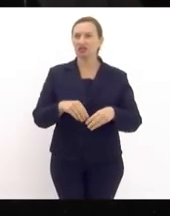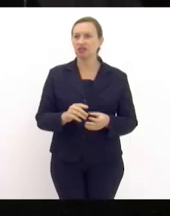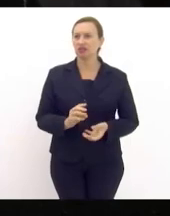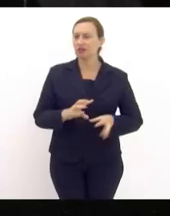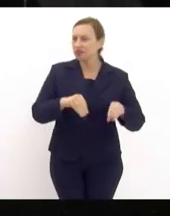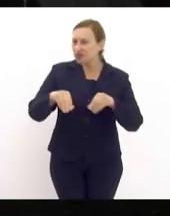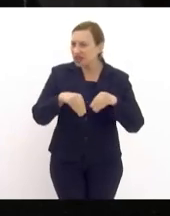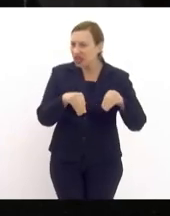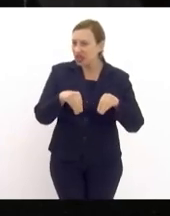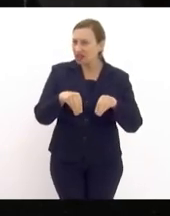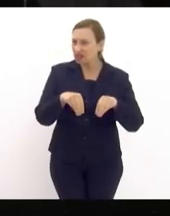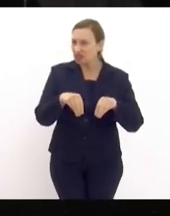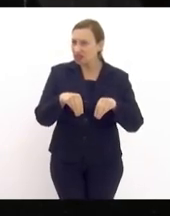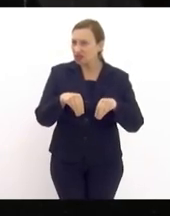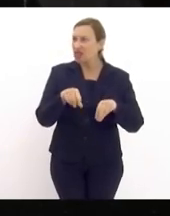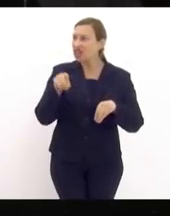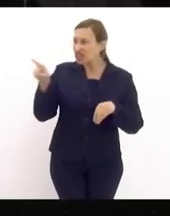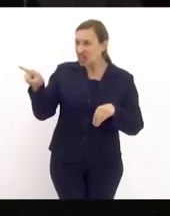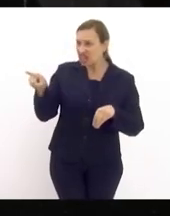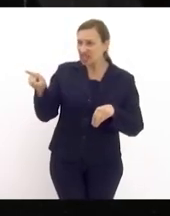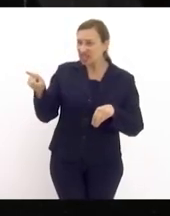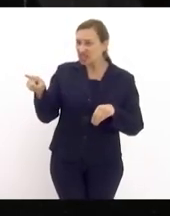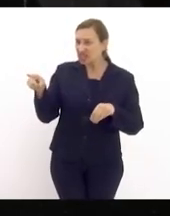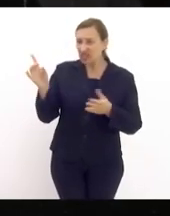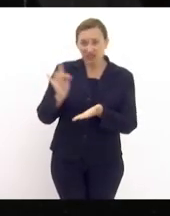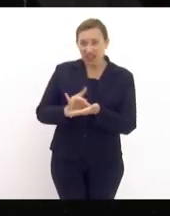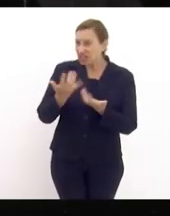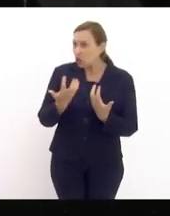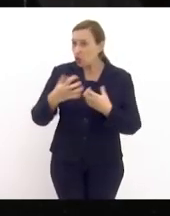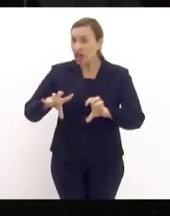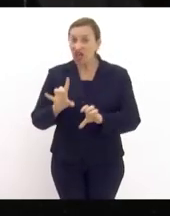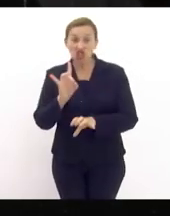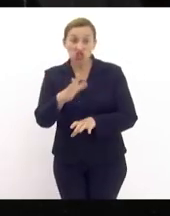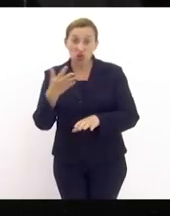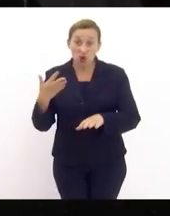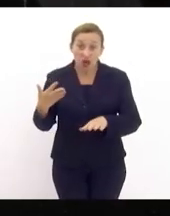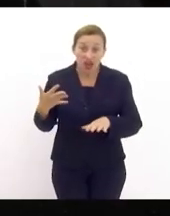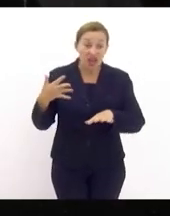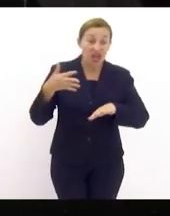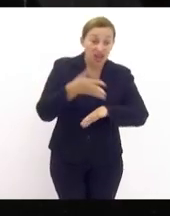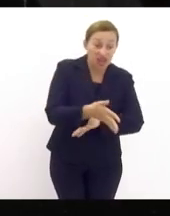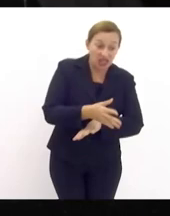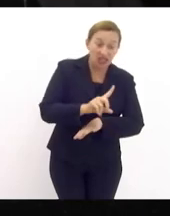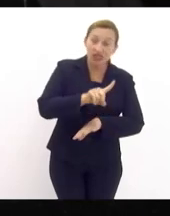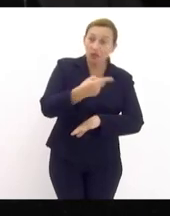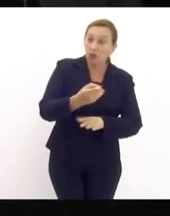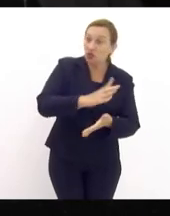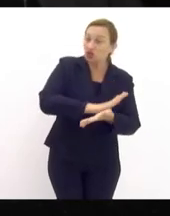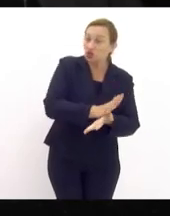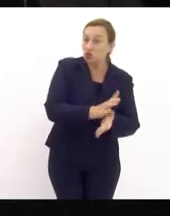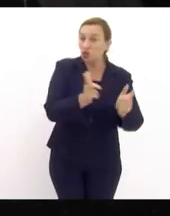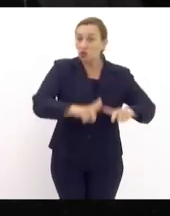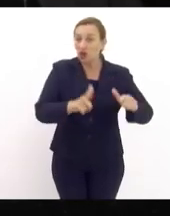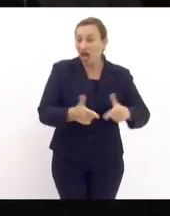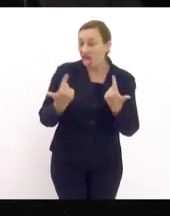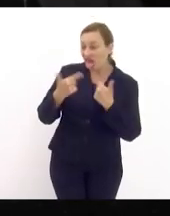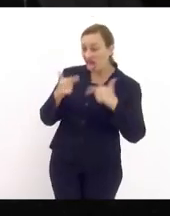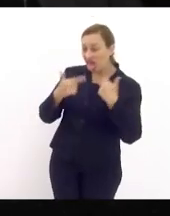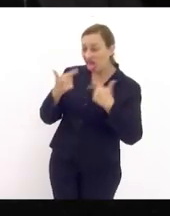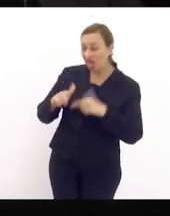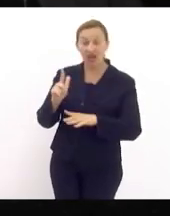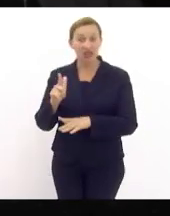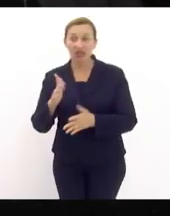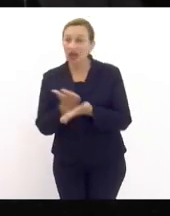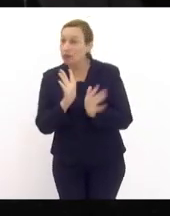Terras essas que eles, na verdade, nem querem. Eles só pulam para dentro para depois acharcar o proprietário das terras. É